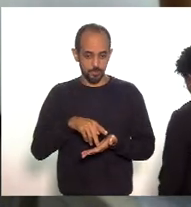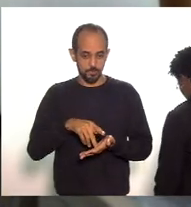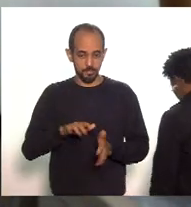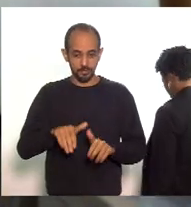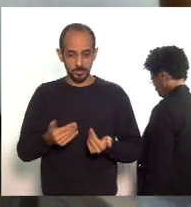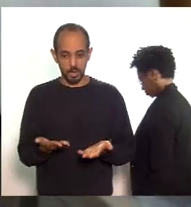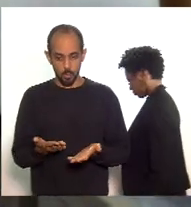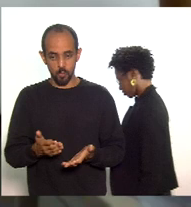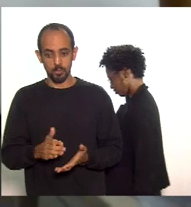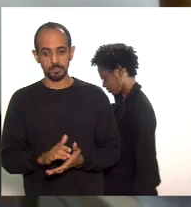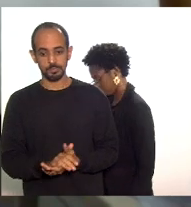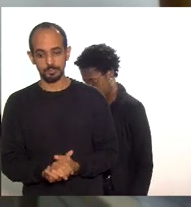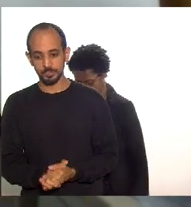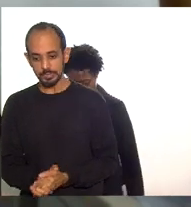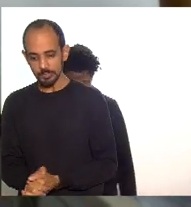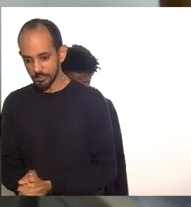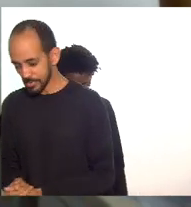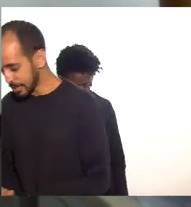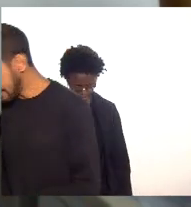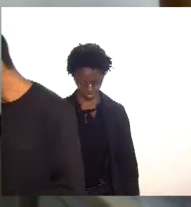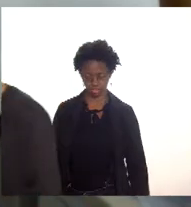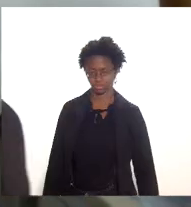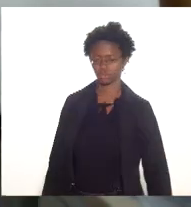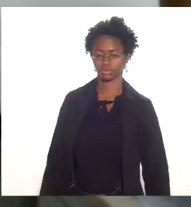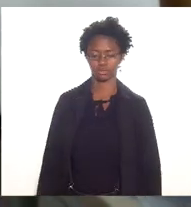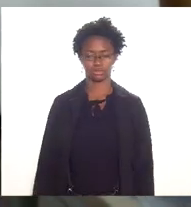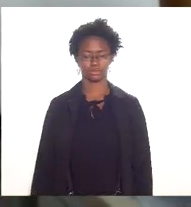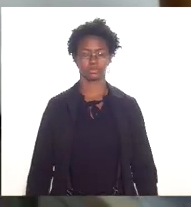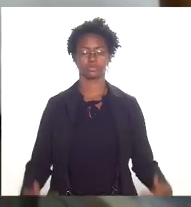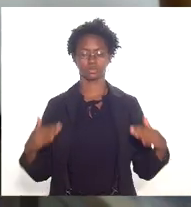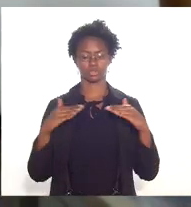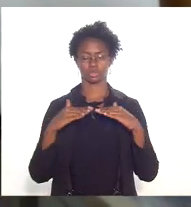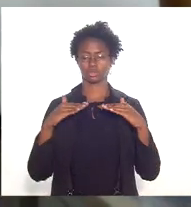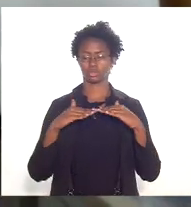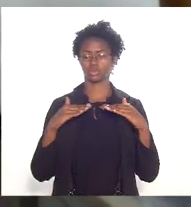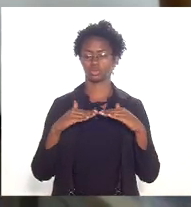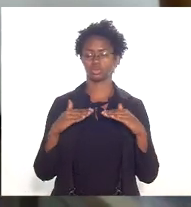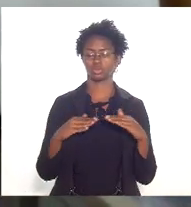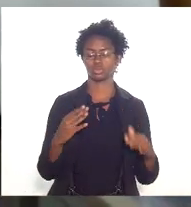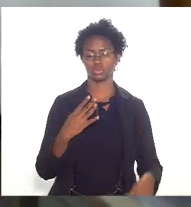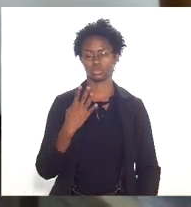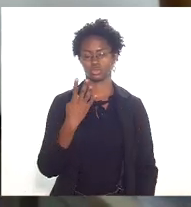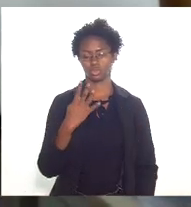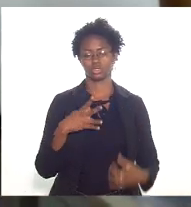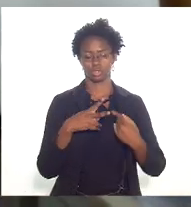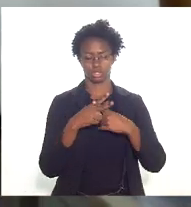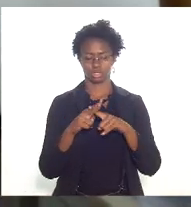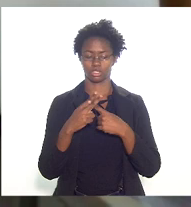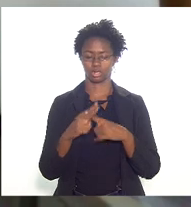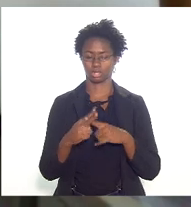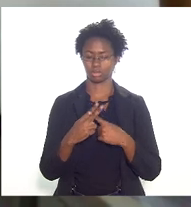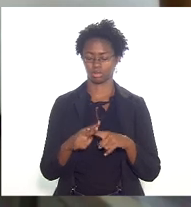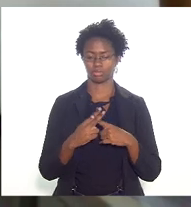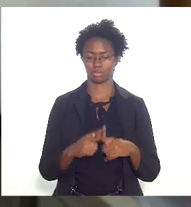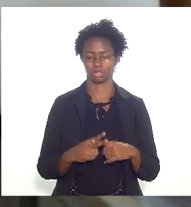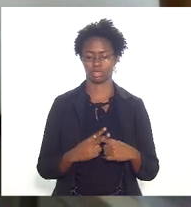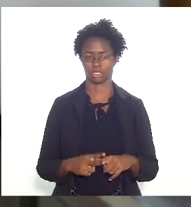parecer e eu vou ler é favorável 4m e menos